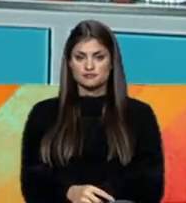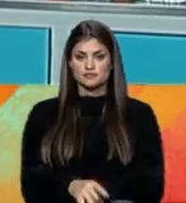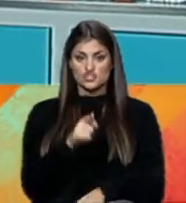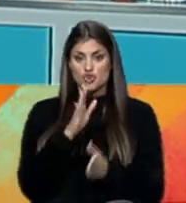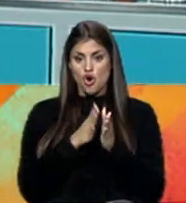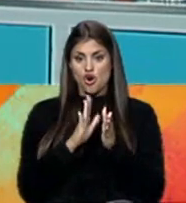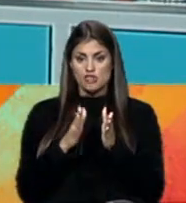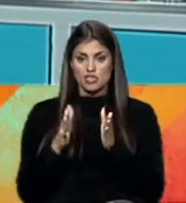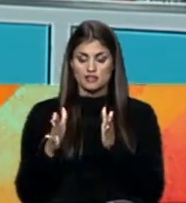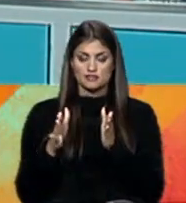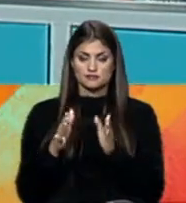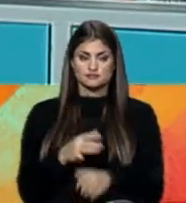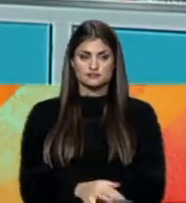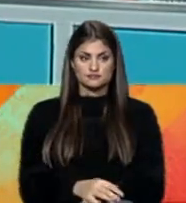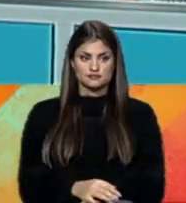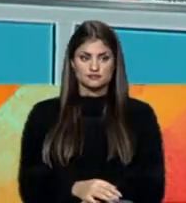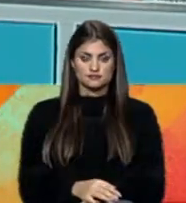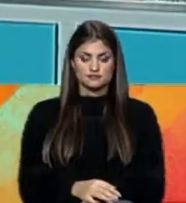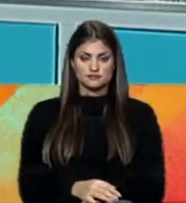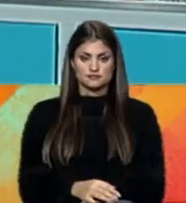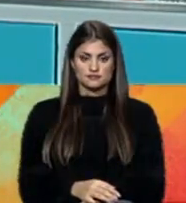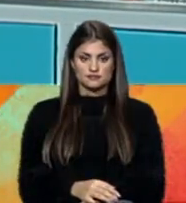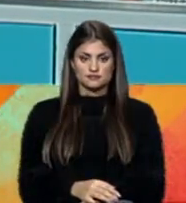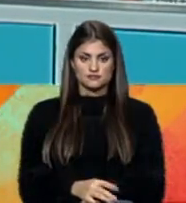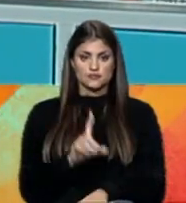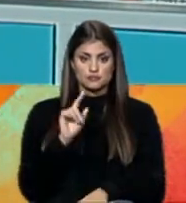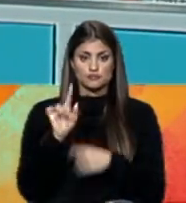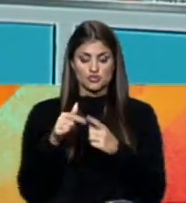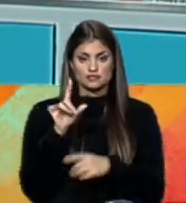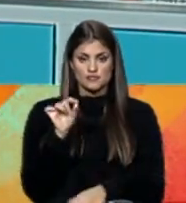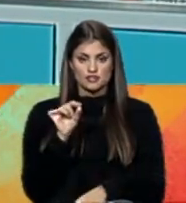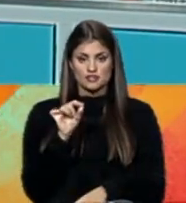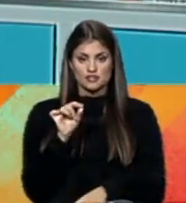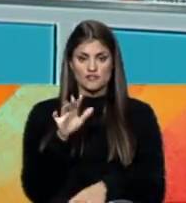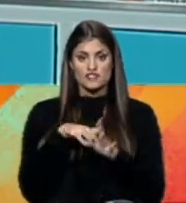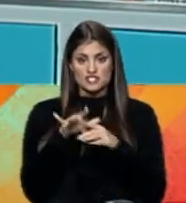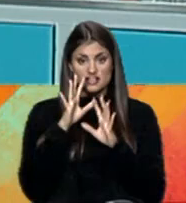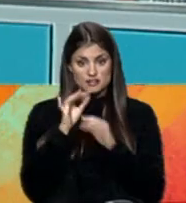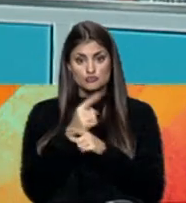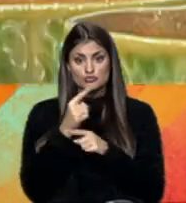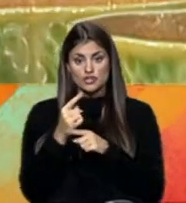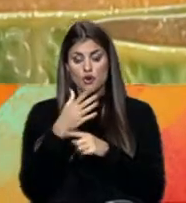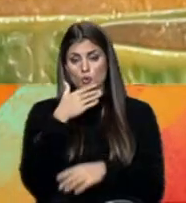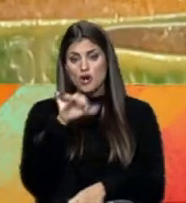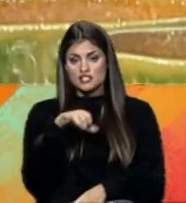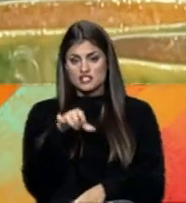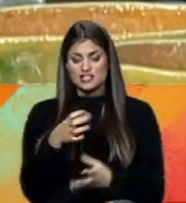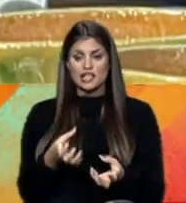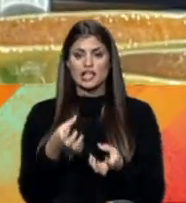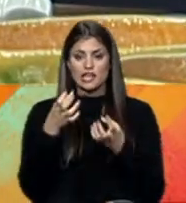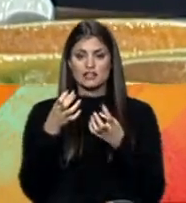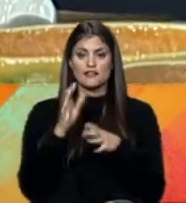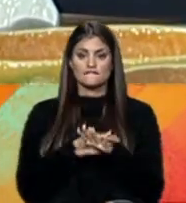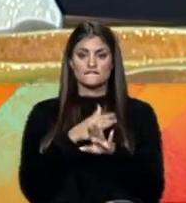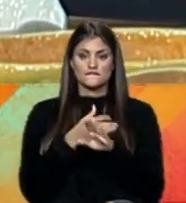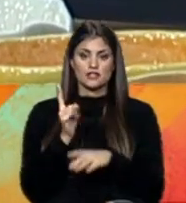ordem. Esta foi a ordem. E devemos usar, fazer assim para quê? Para que não deixemos o azeite aquecer demais e